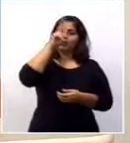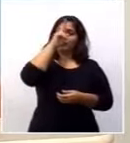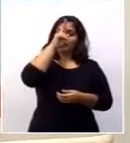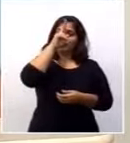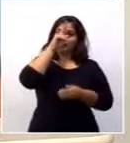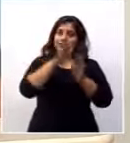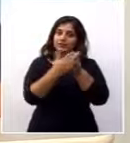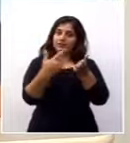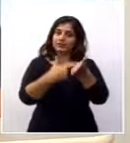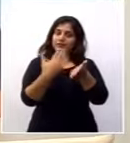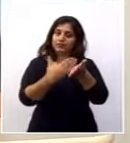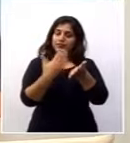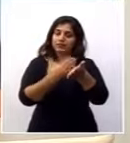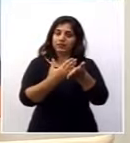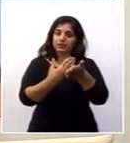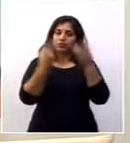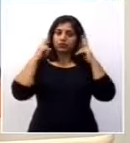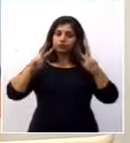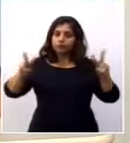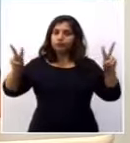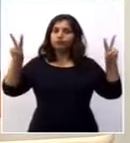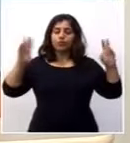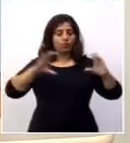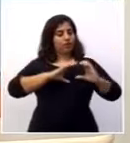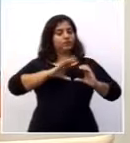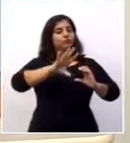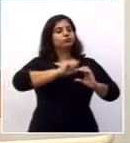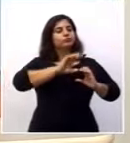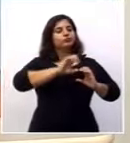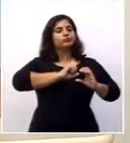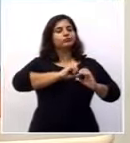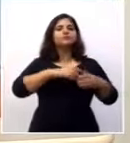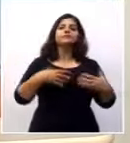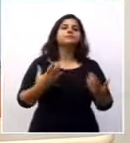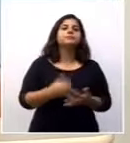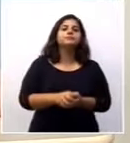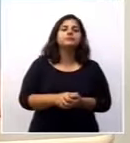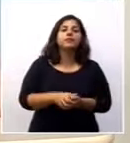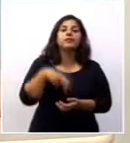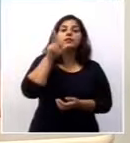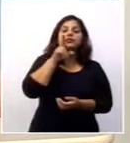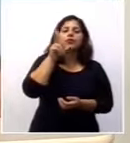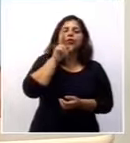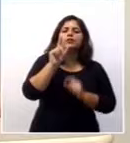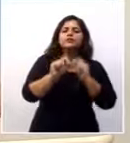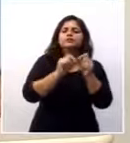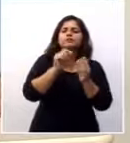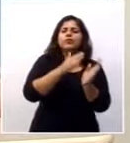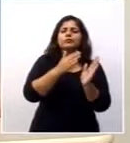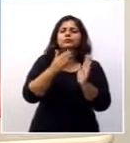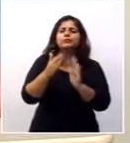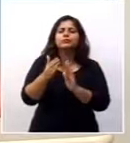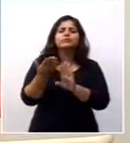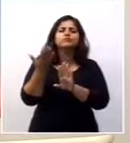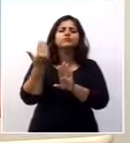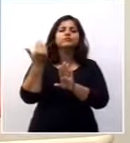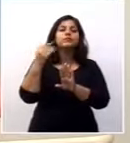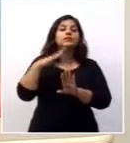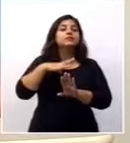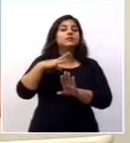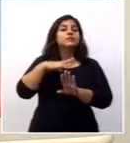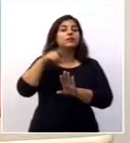história do livro, Ver com os Ouvidos e Escutar com o Coração. Essa é uma história que aconteceu em uma